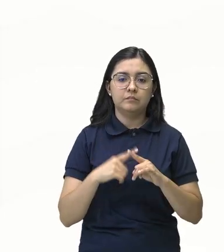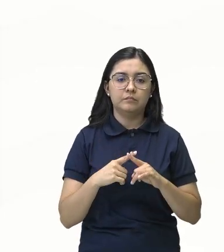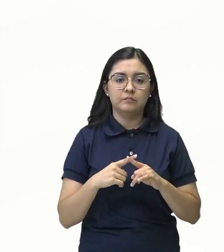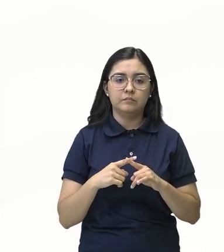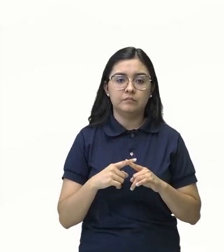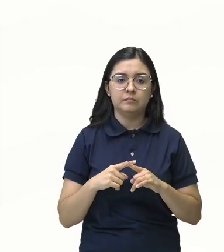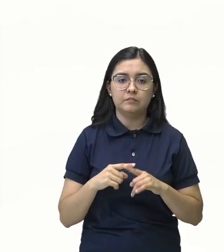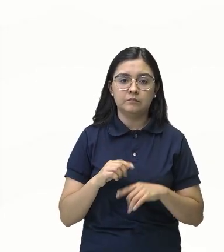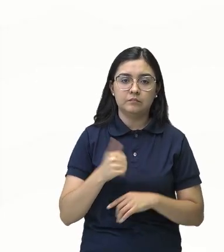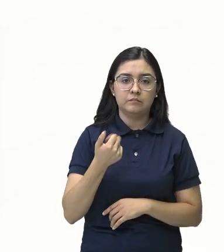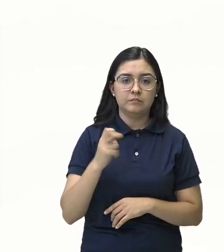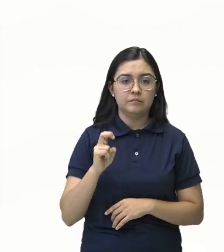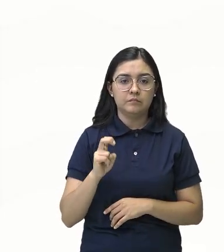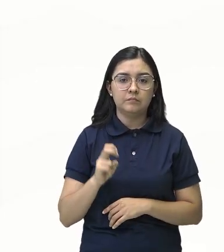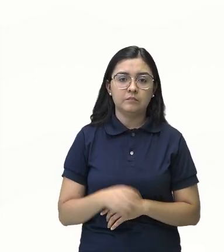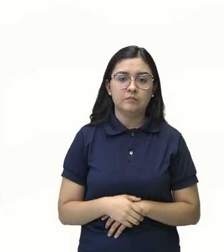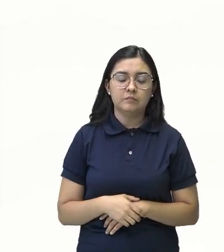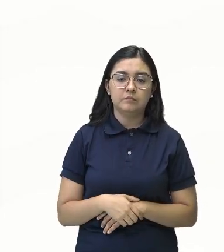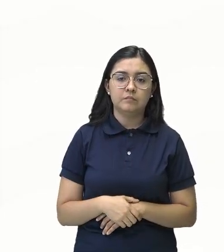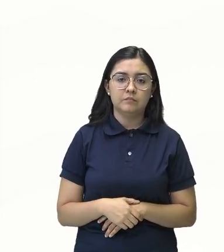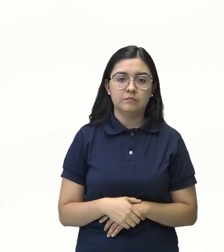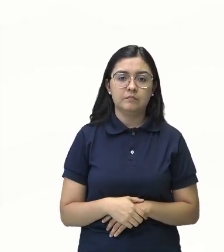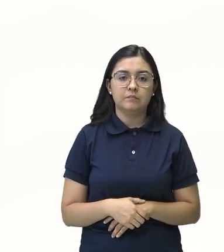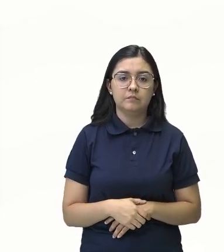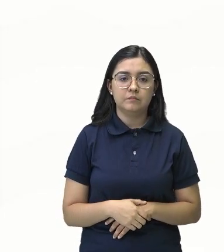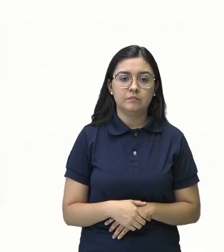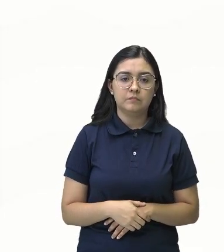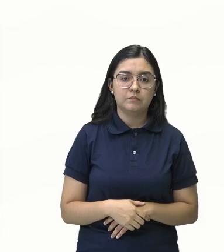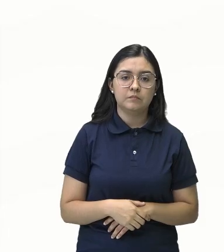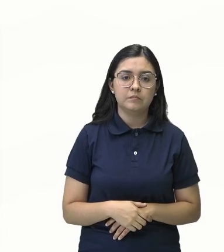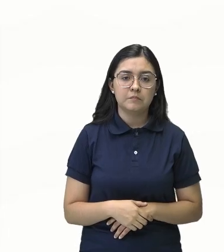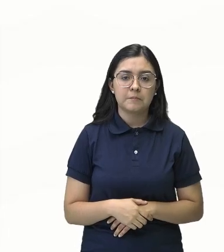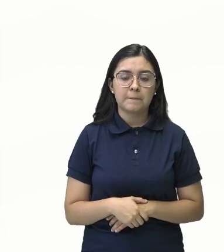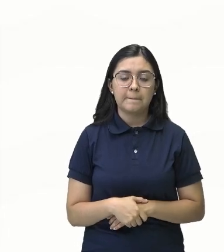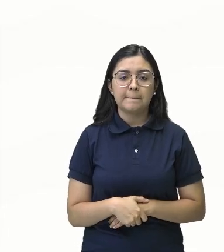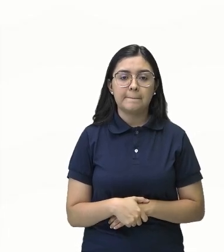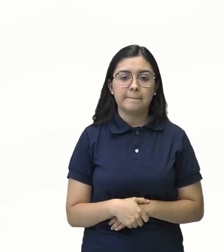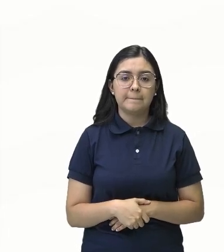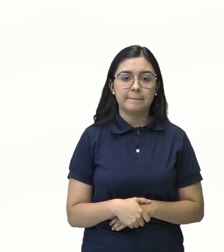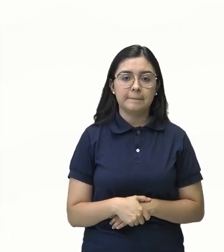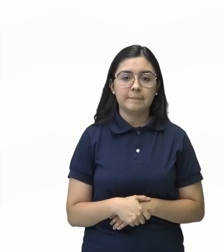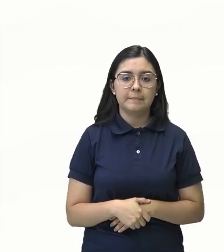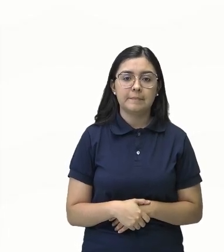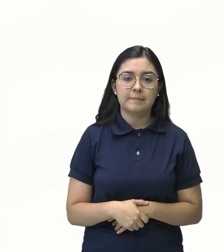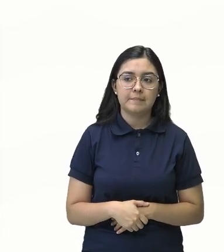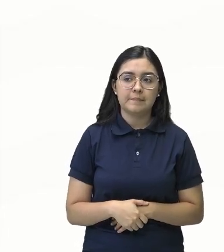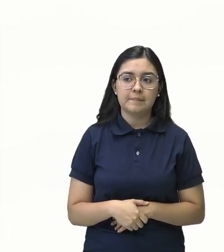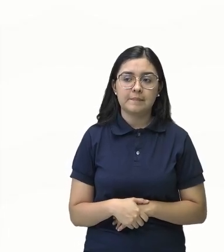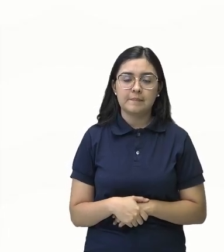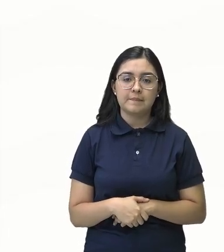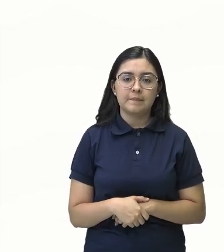o 15. Então, 30 vezes 15.